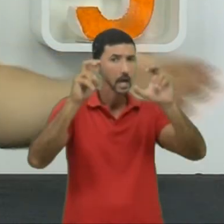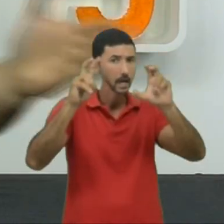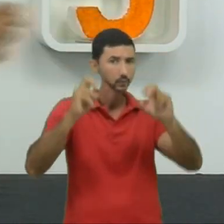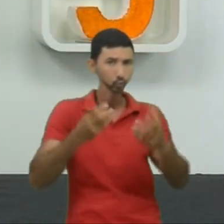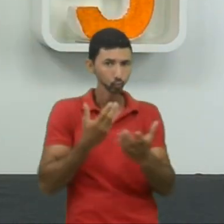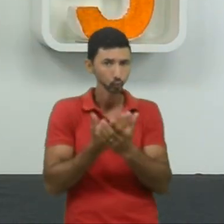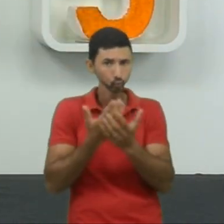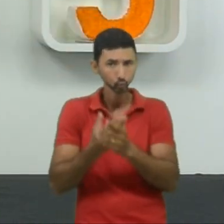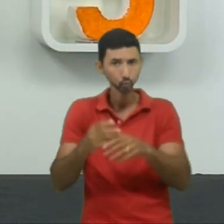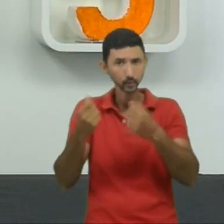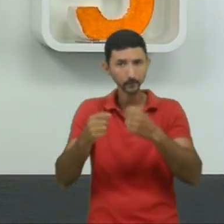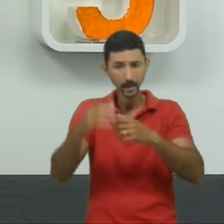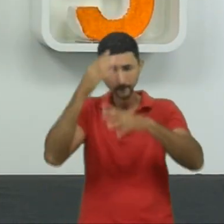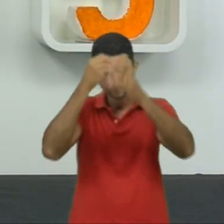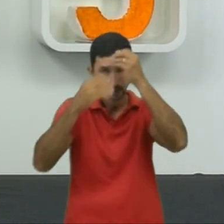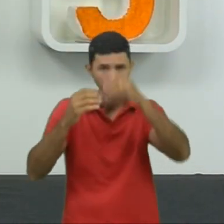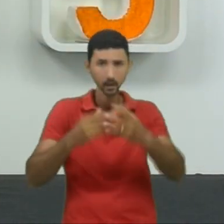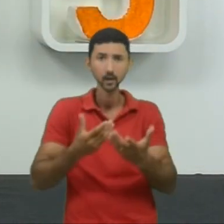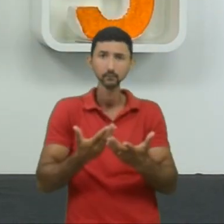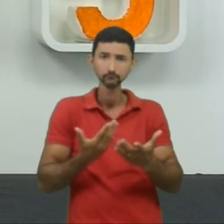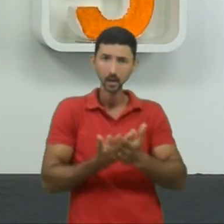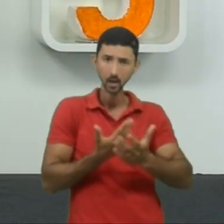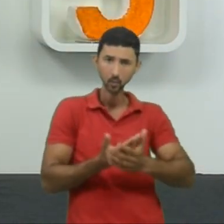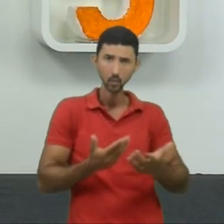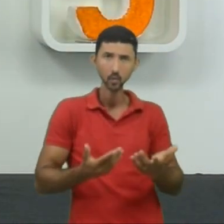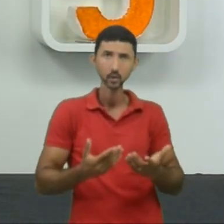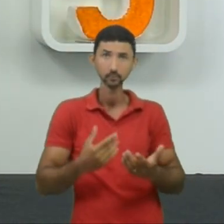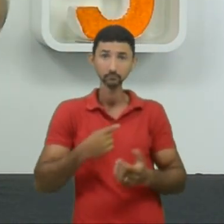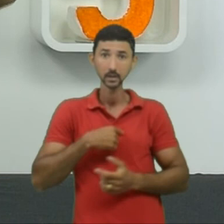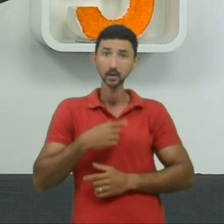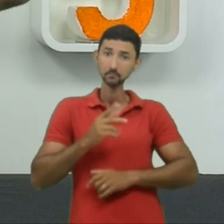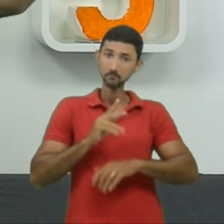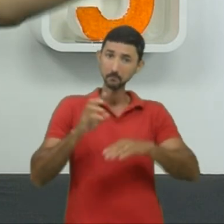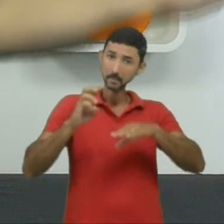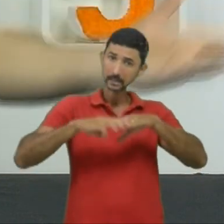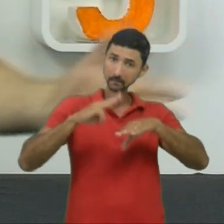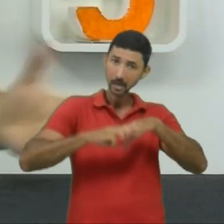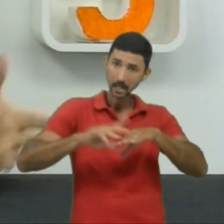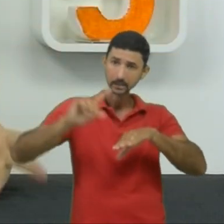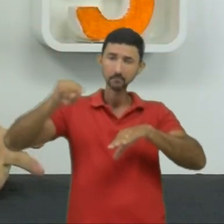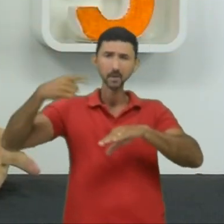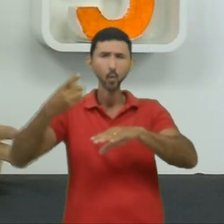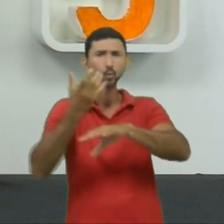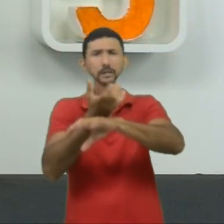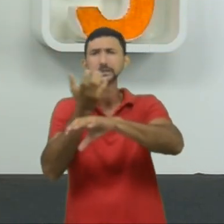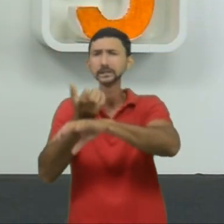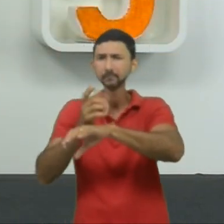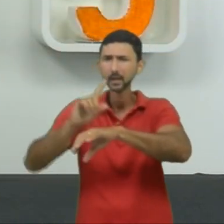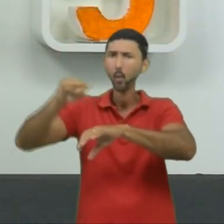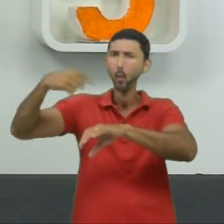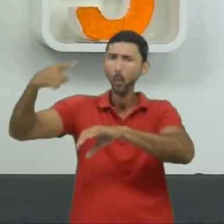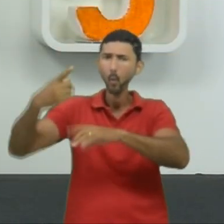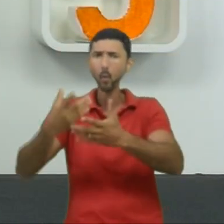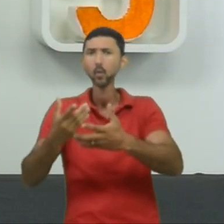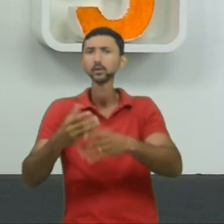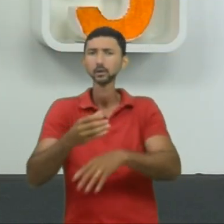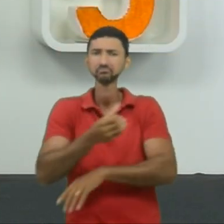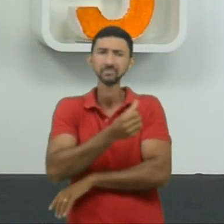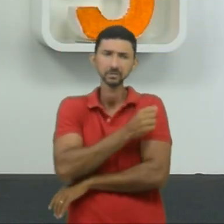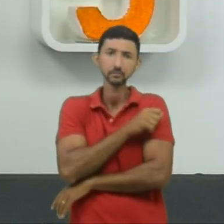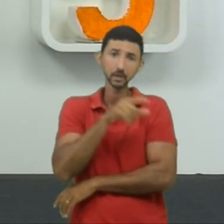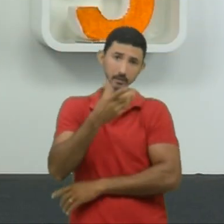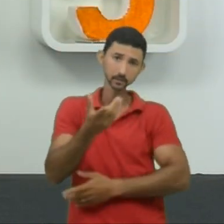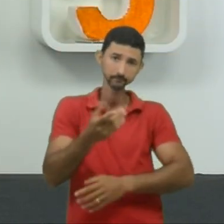que você pode precisar agora, não só da minha parte, como também de outros professores também, certo? Da sua série,